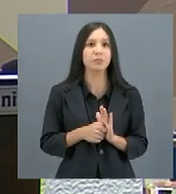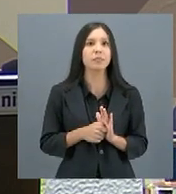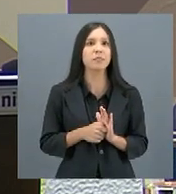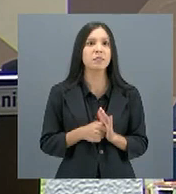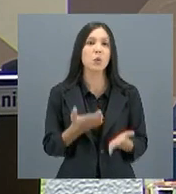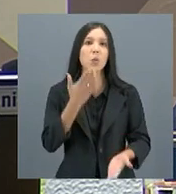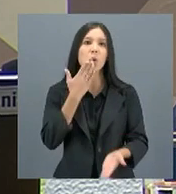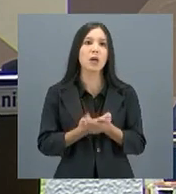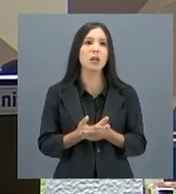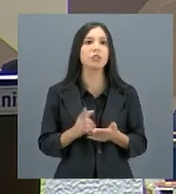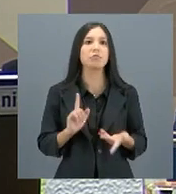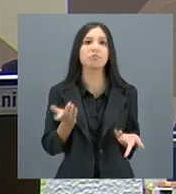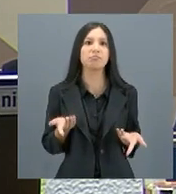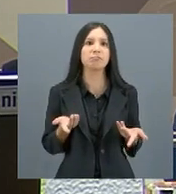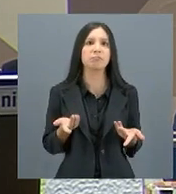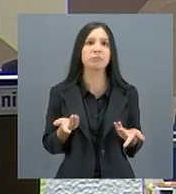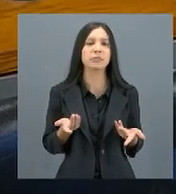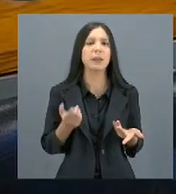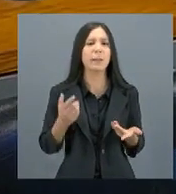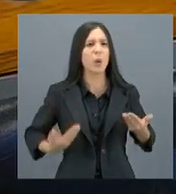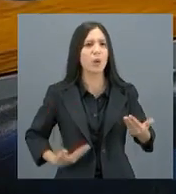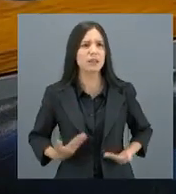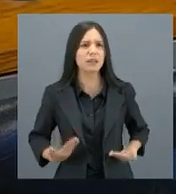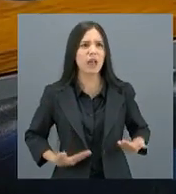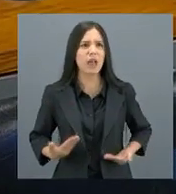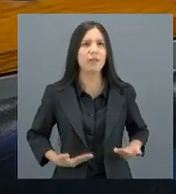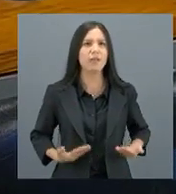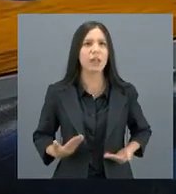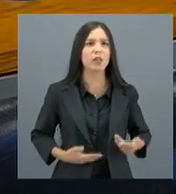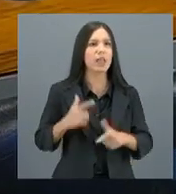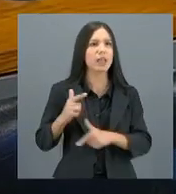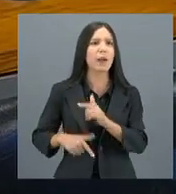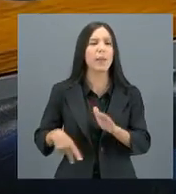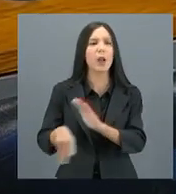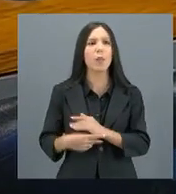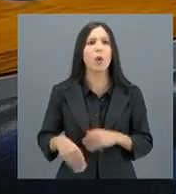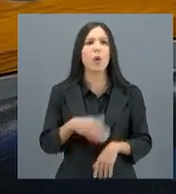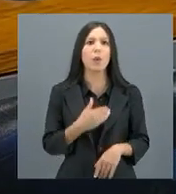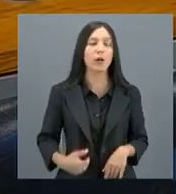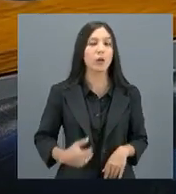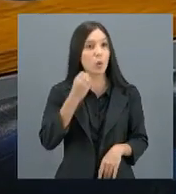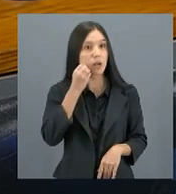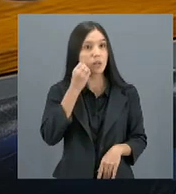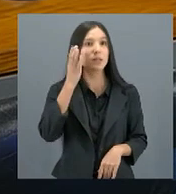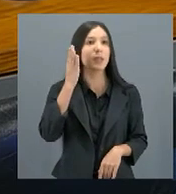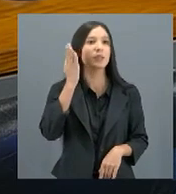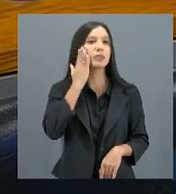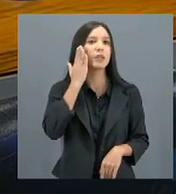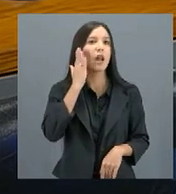Então, eu não acredito que o ministro da Fazenda tenha prevaricado de forma nenhuma. Mas um servidor público, alguém que está numa missão pública, tendo conhecimento